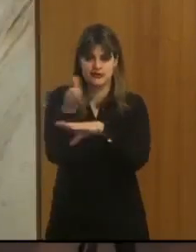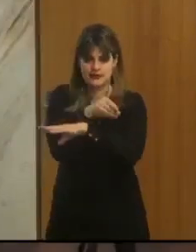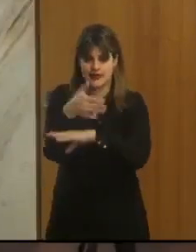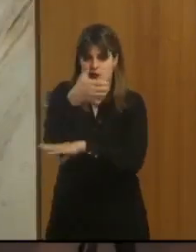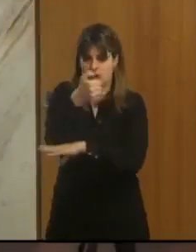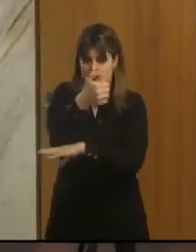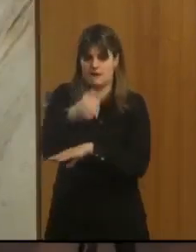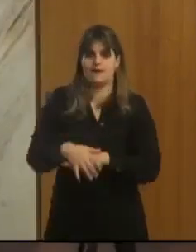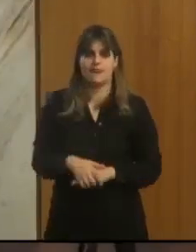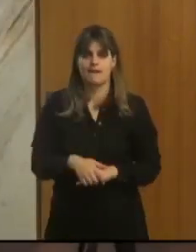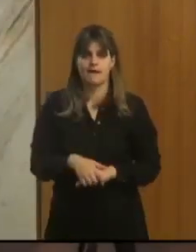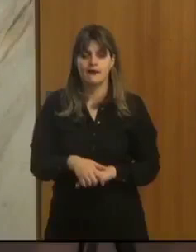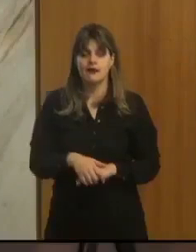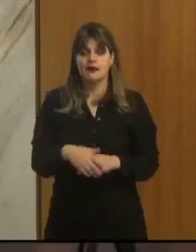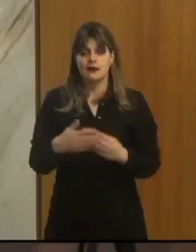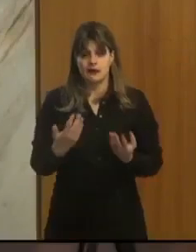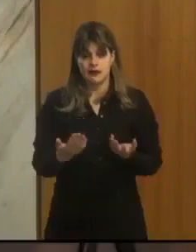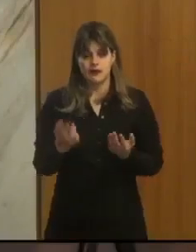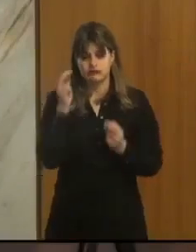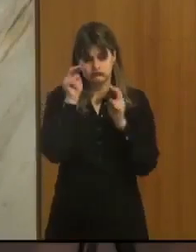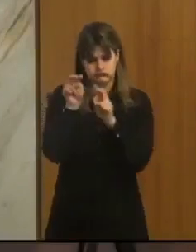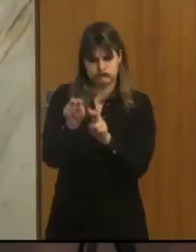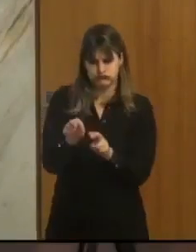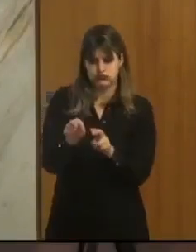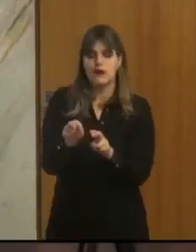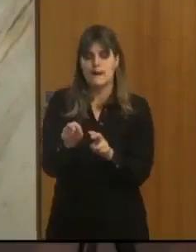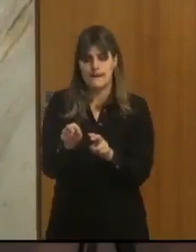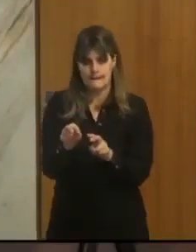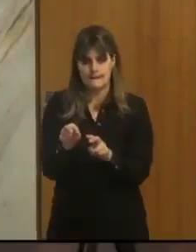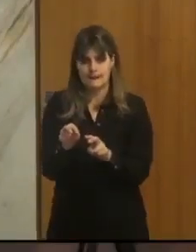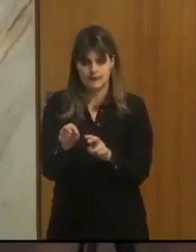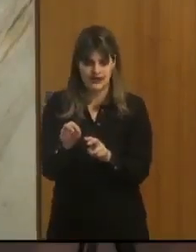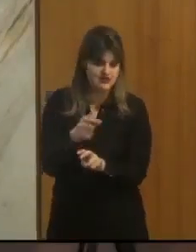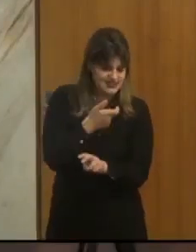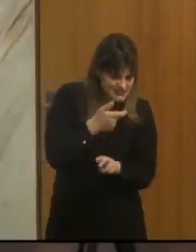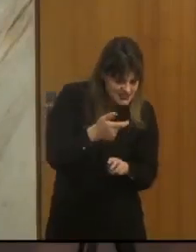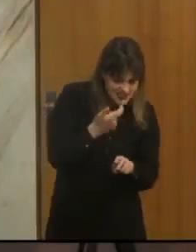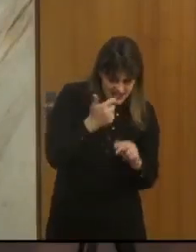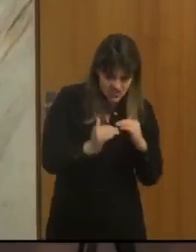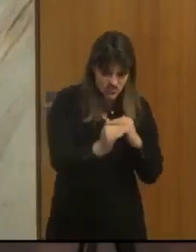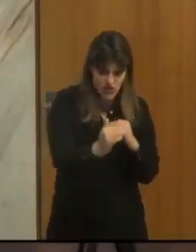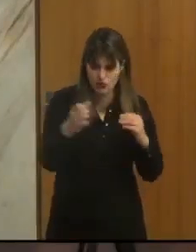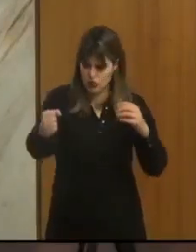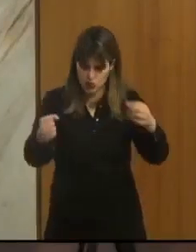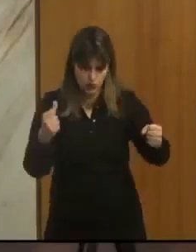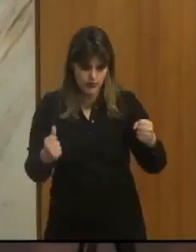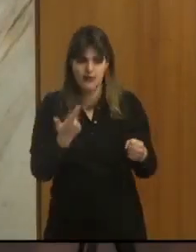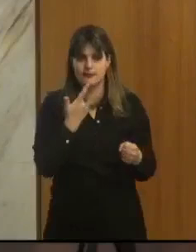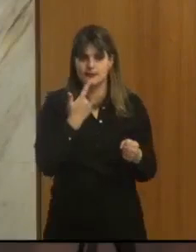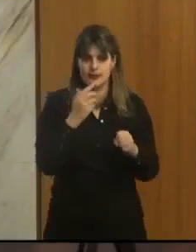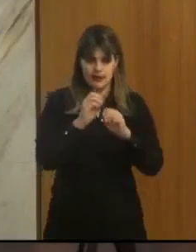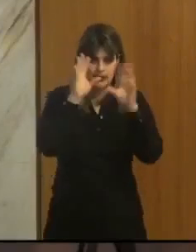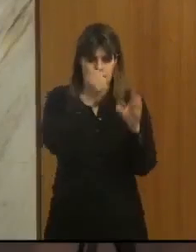XV. Portanto, através da leitura destes traços no chão e das colunas, percebemos que era uma